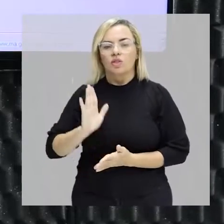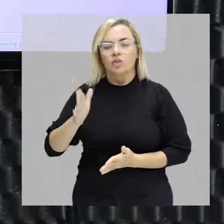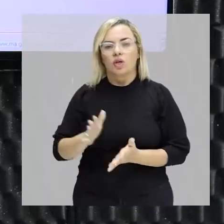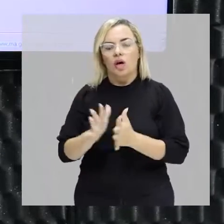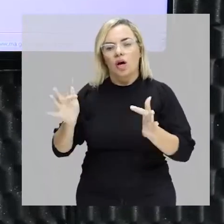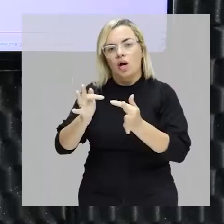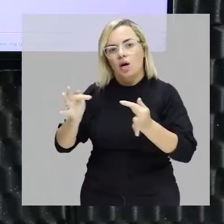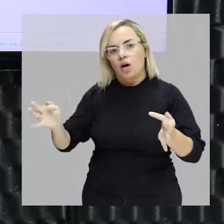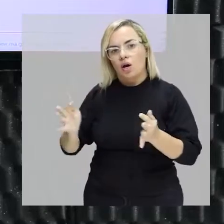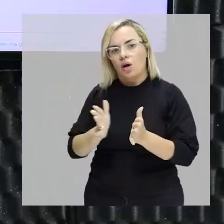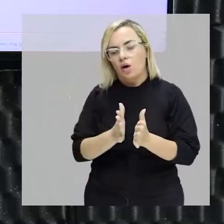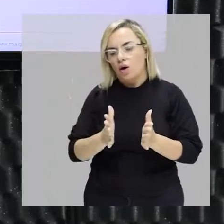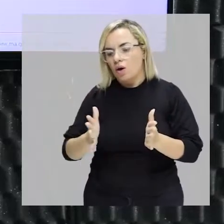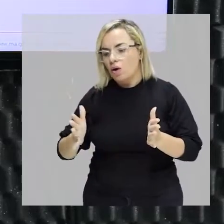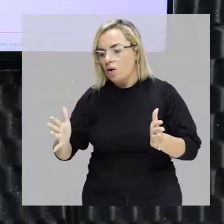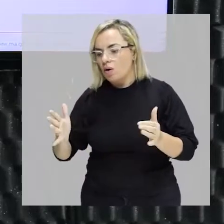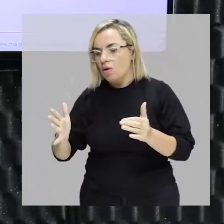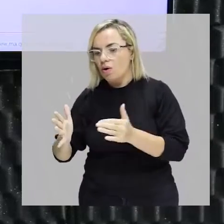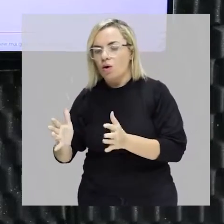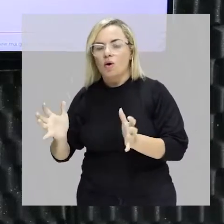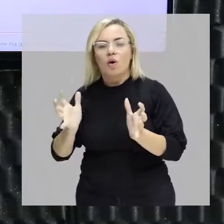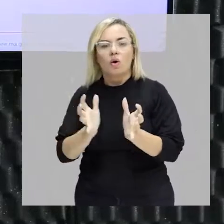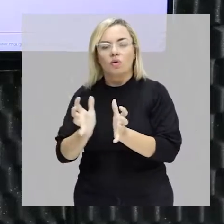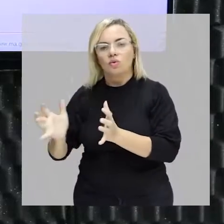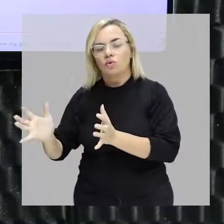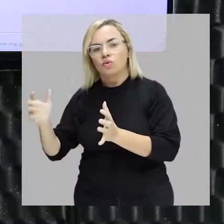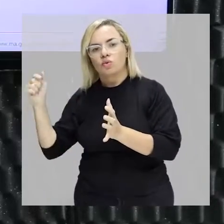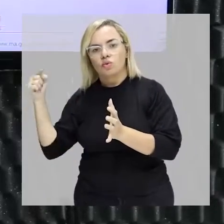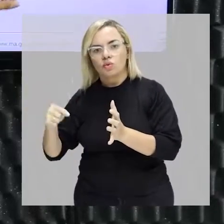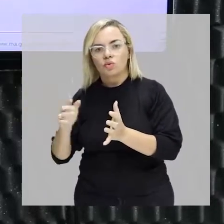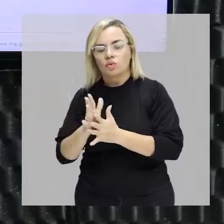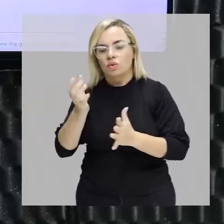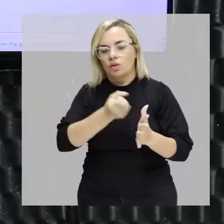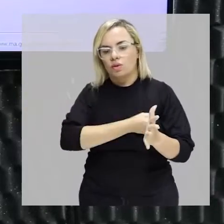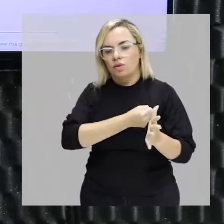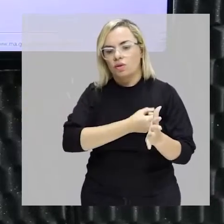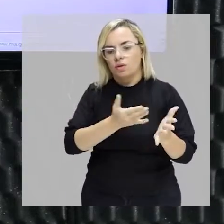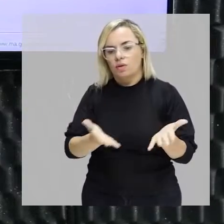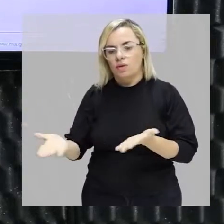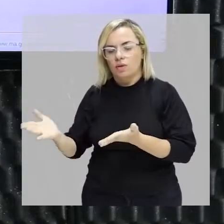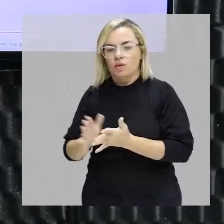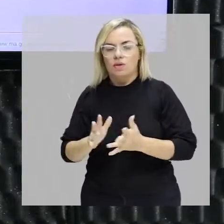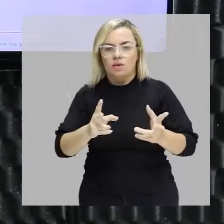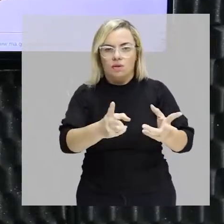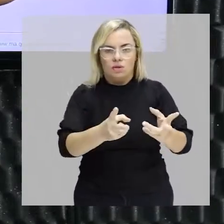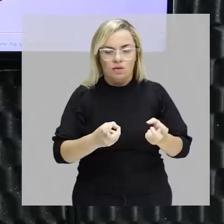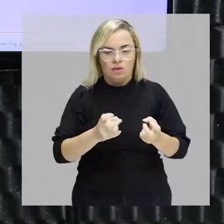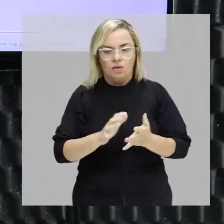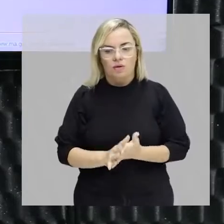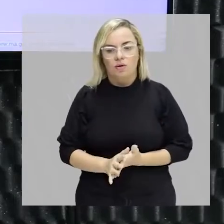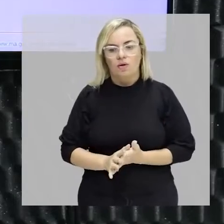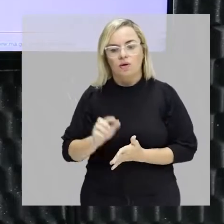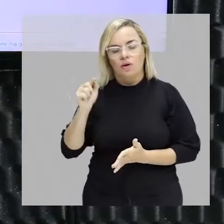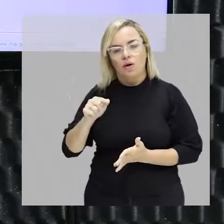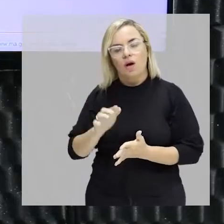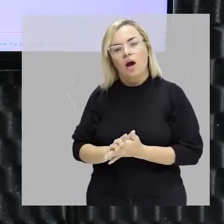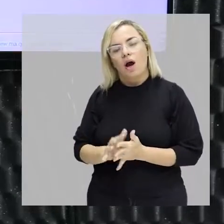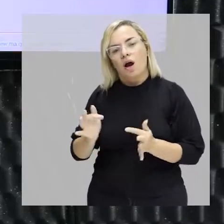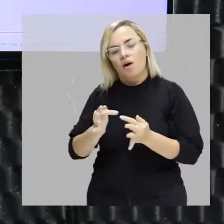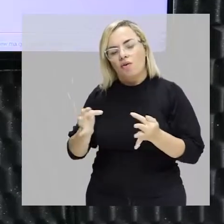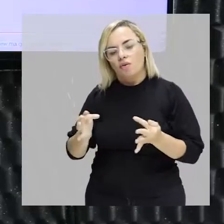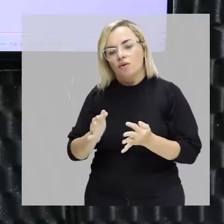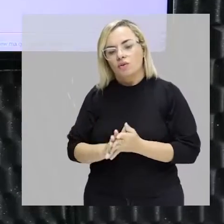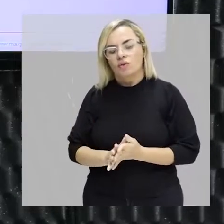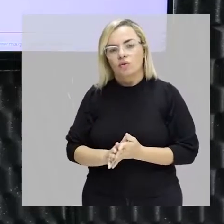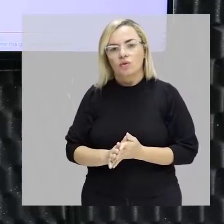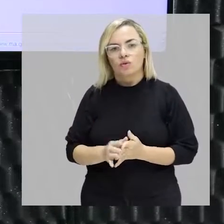intervalos, né, com conjuntos numéricos. Perceba que eu tenho aqui uma função f dos reais nos reais, tá?